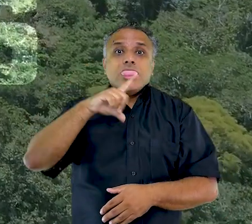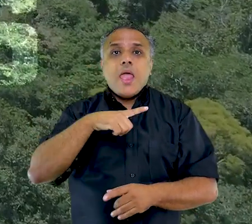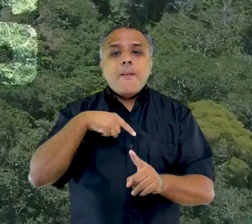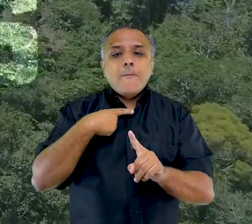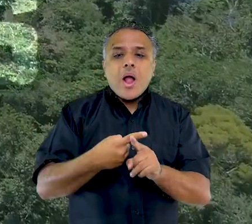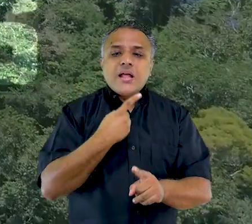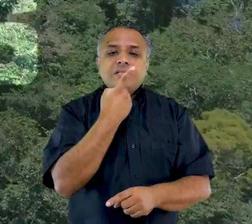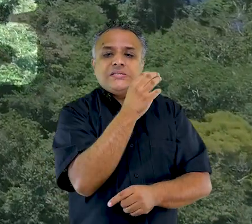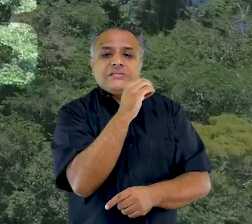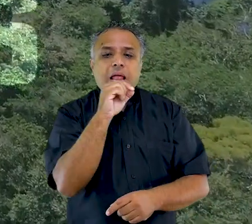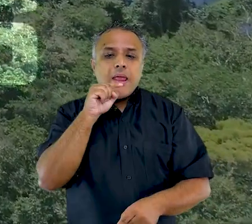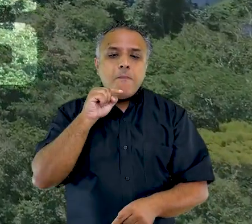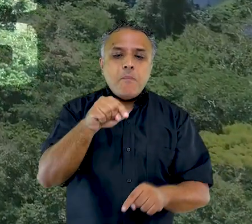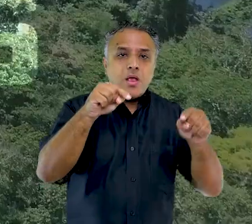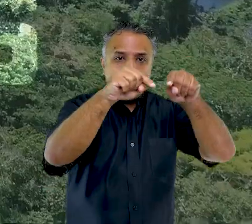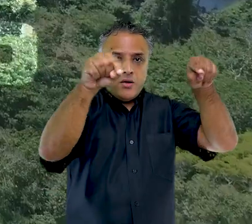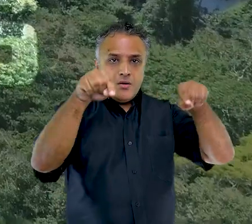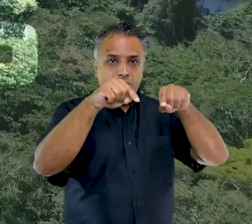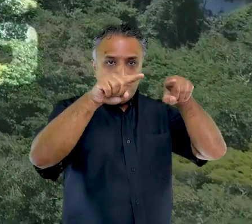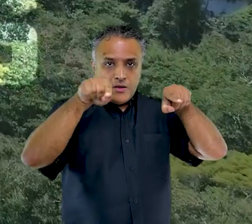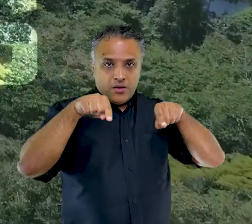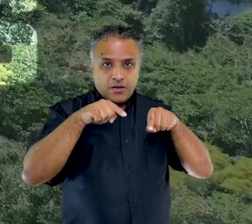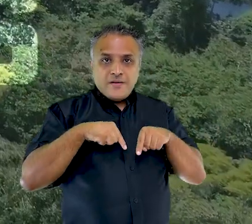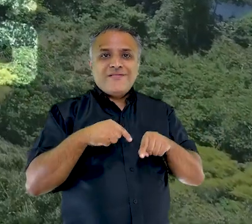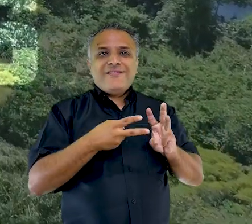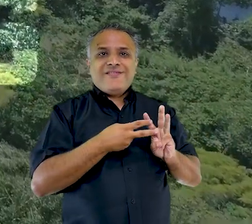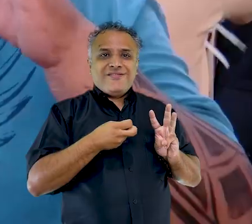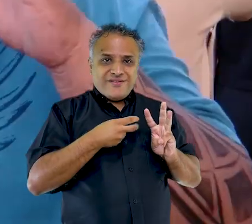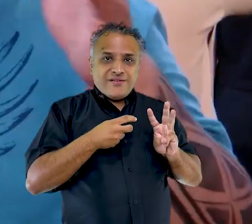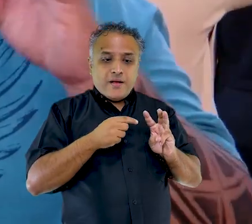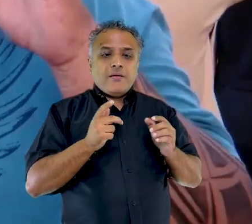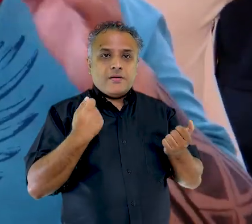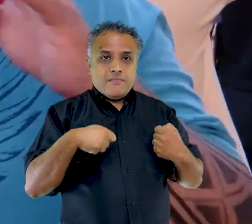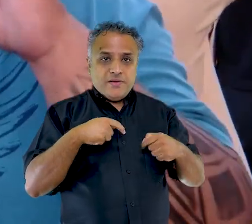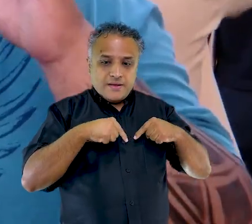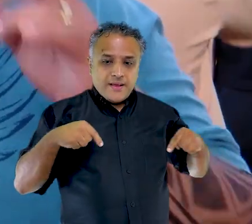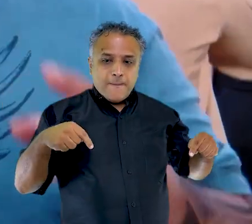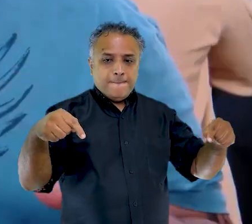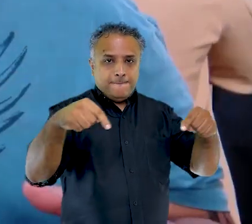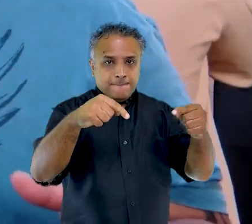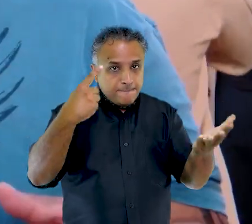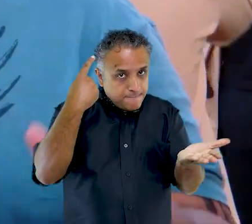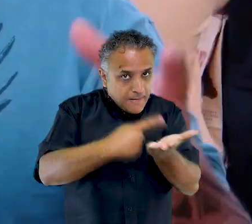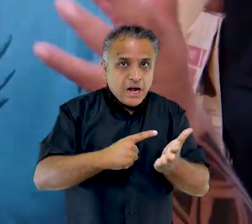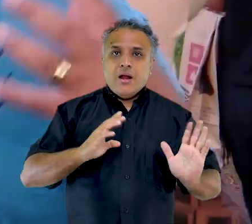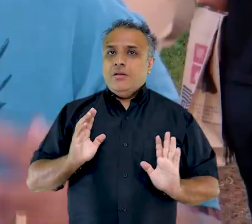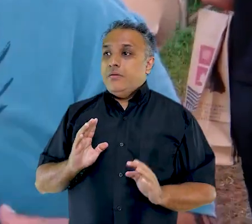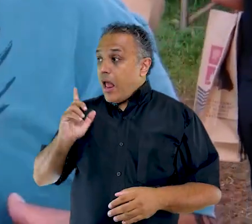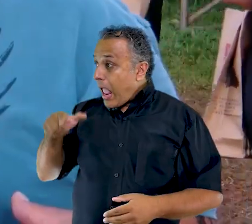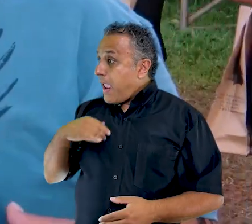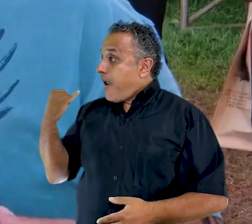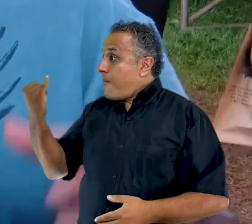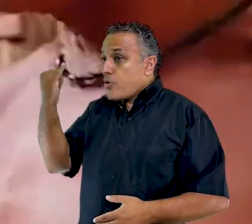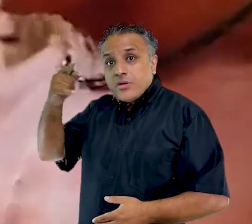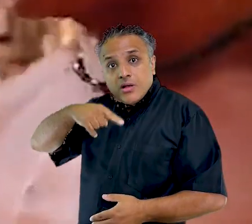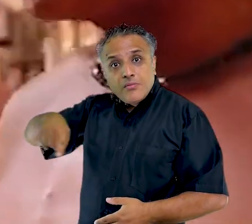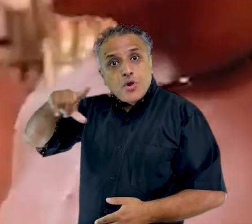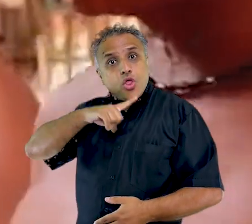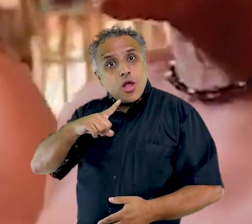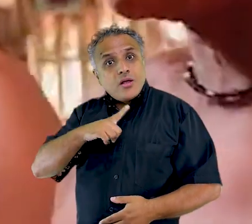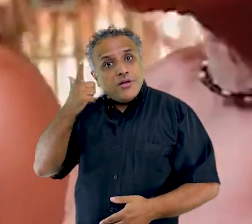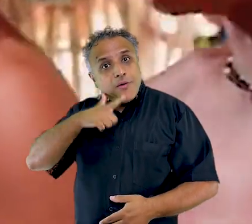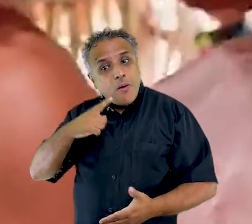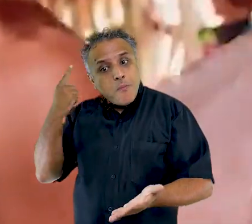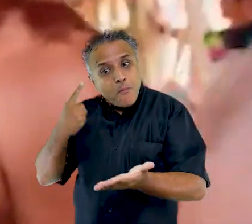mil hectares de territórios indígenas a serem demarcados. Ela é importante para a gente, para que a gente possa